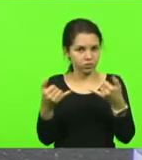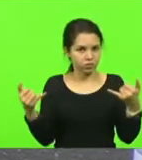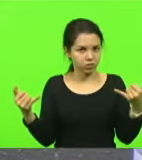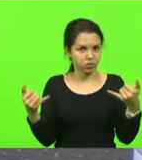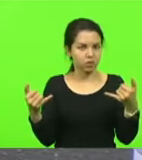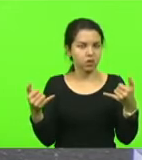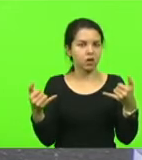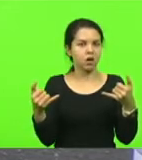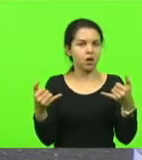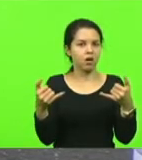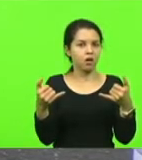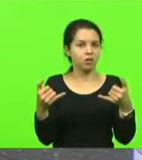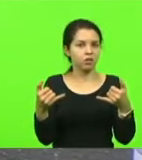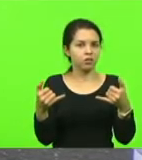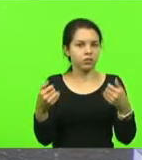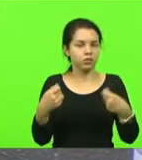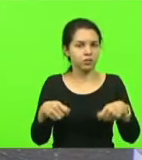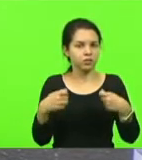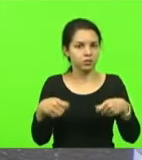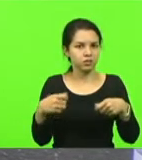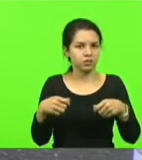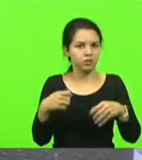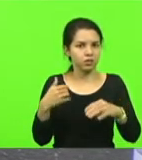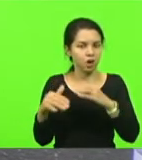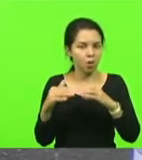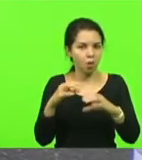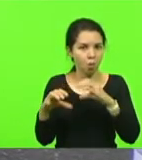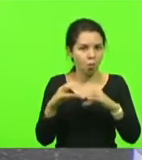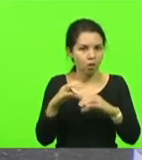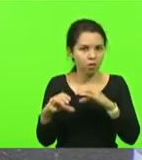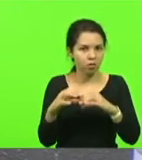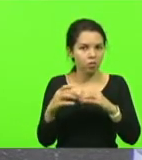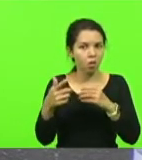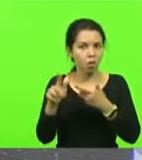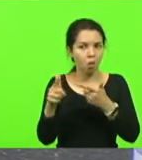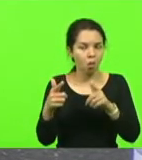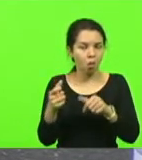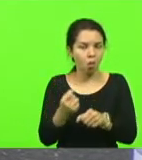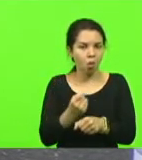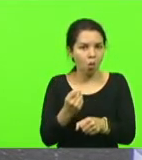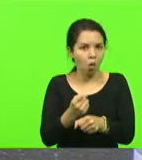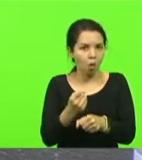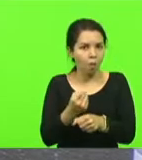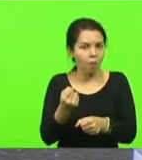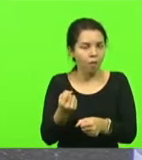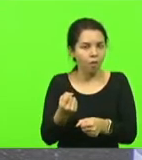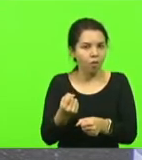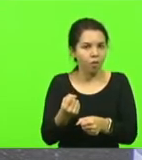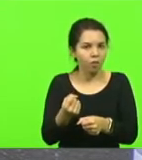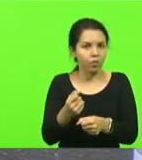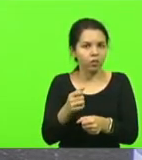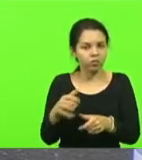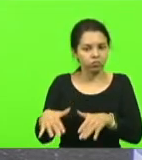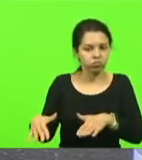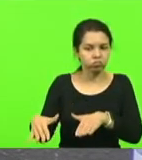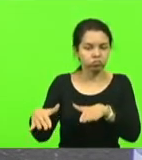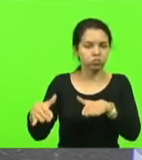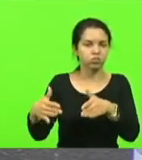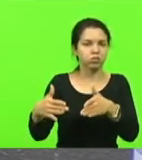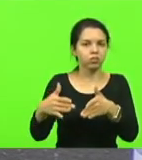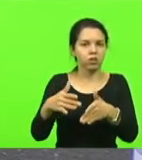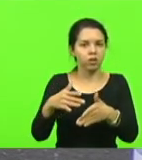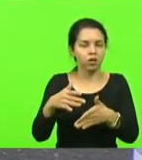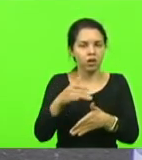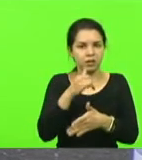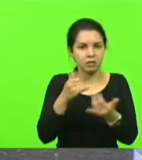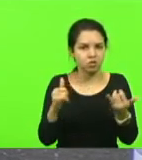de transmissão ou outra obra qualquer, a construção de uma subestação, por vezes o processo